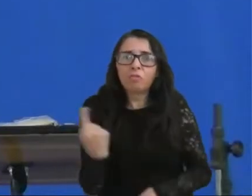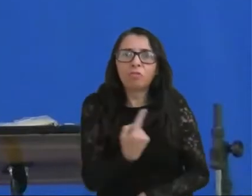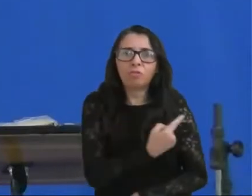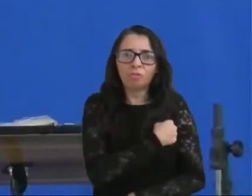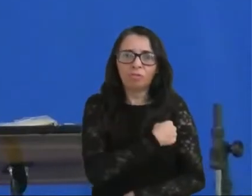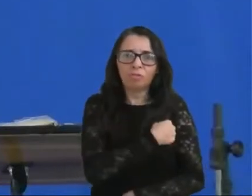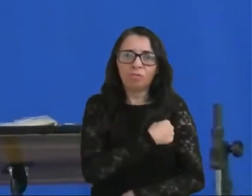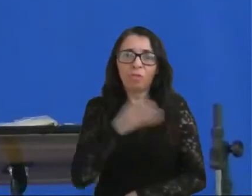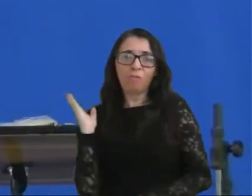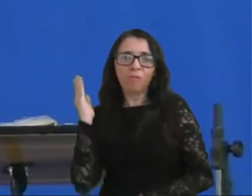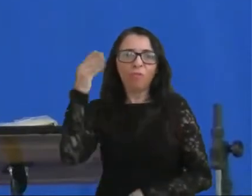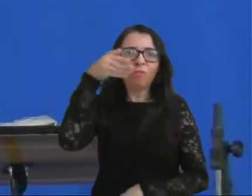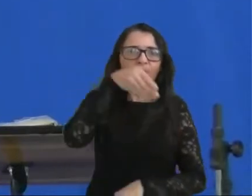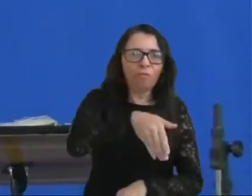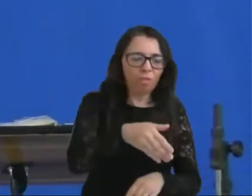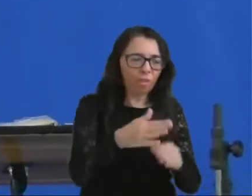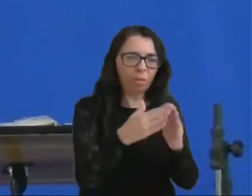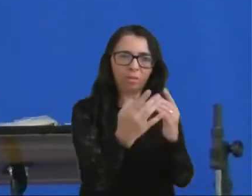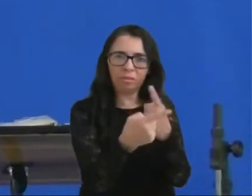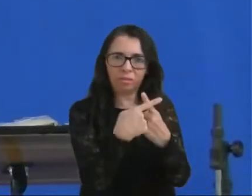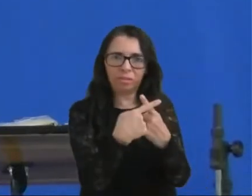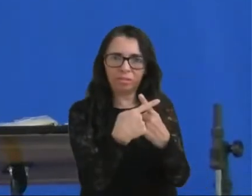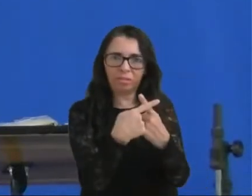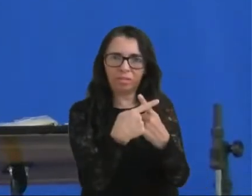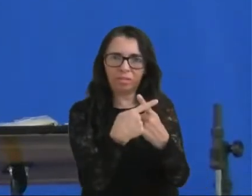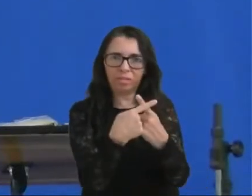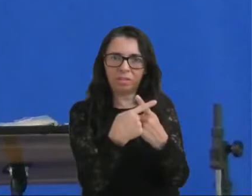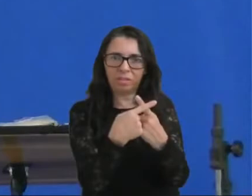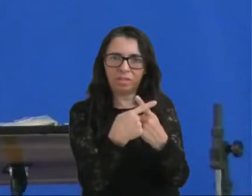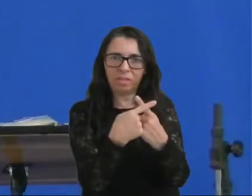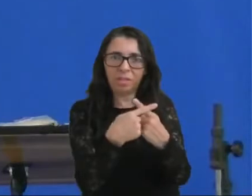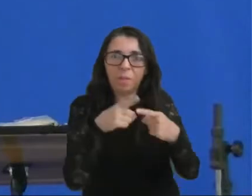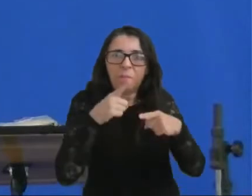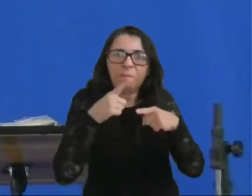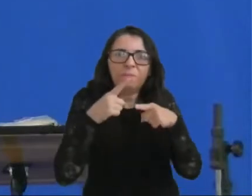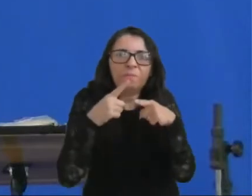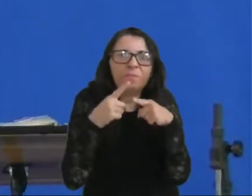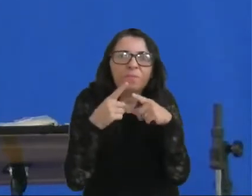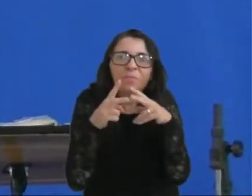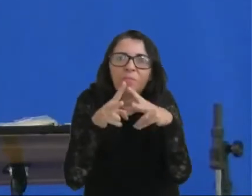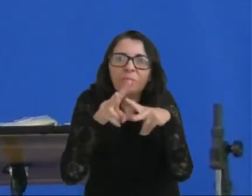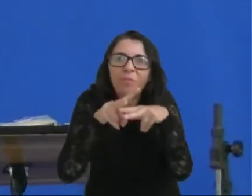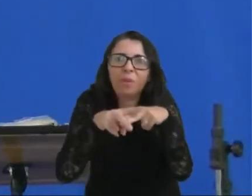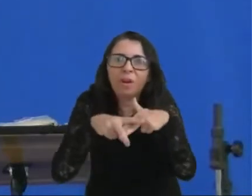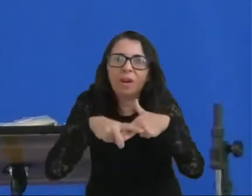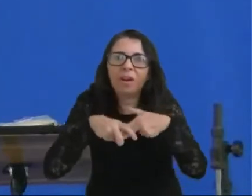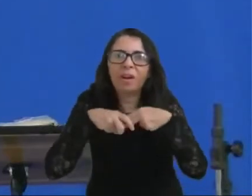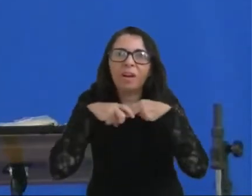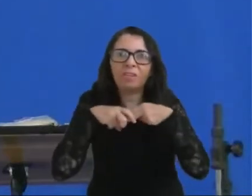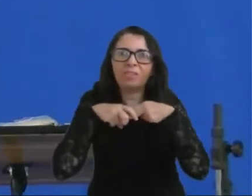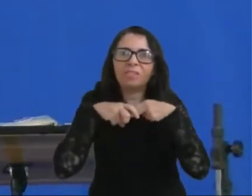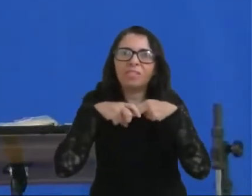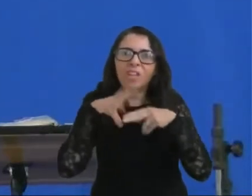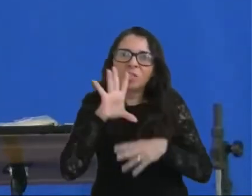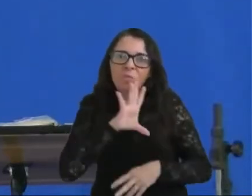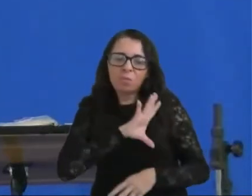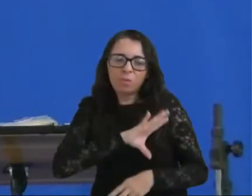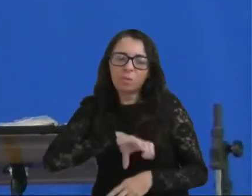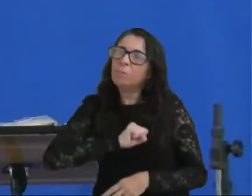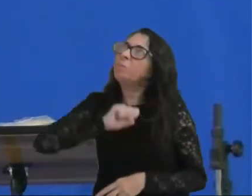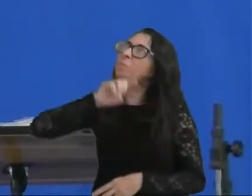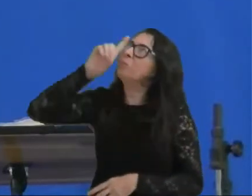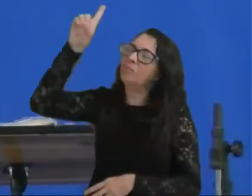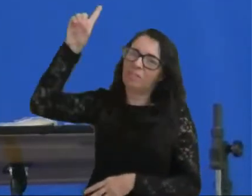Lembre-se, aonde você caiu, então volte.